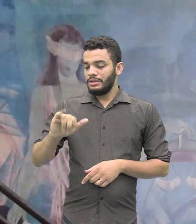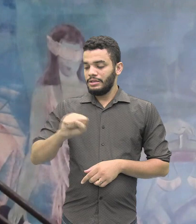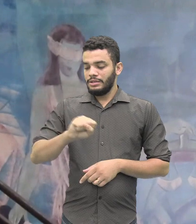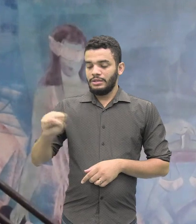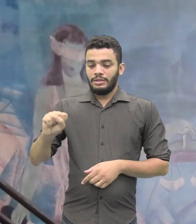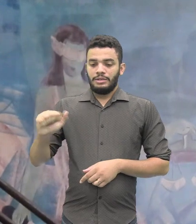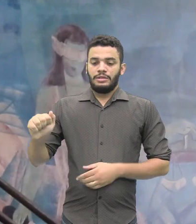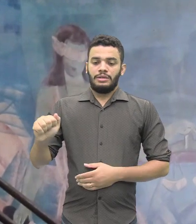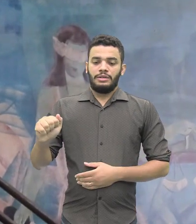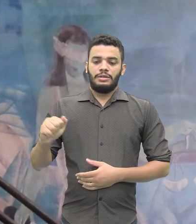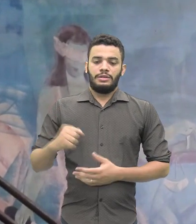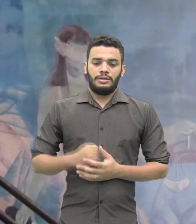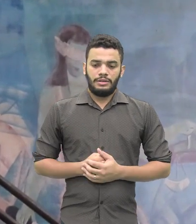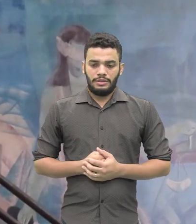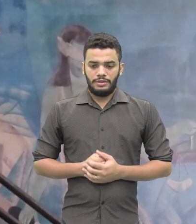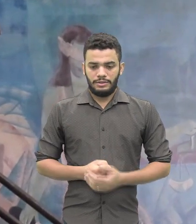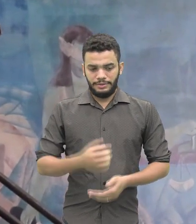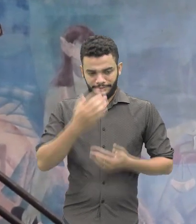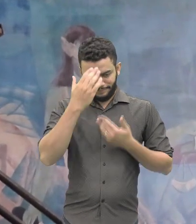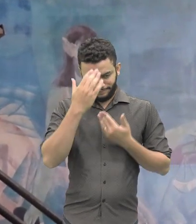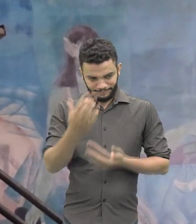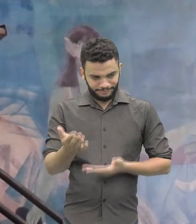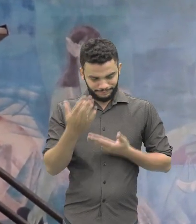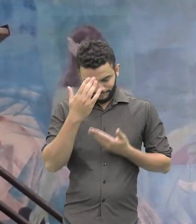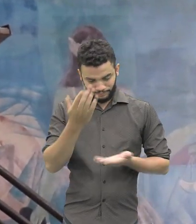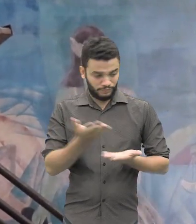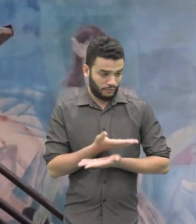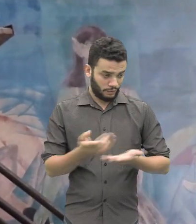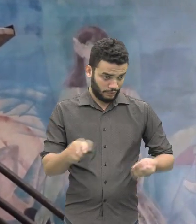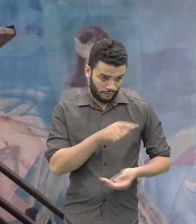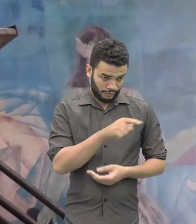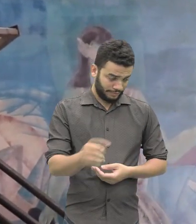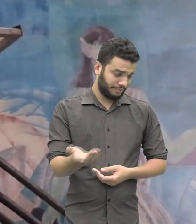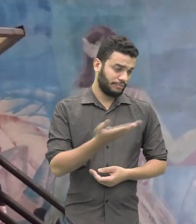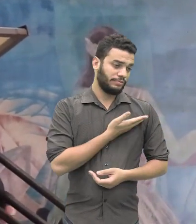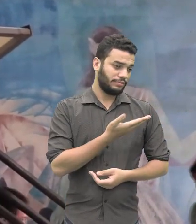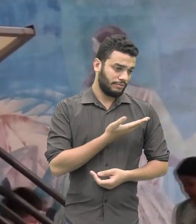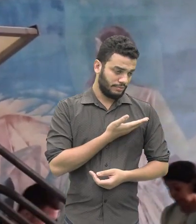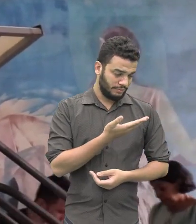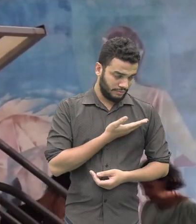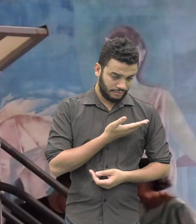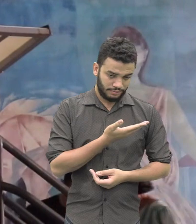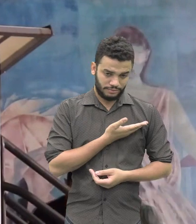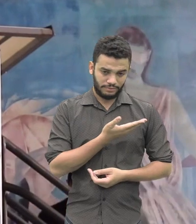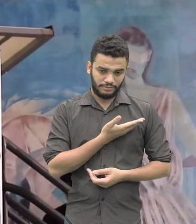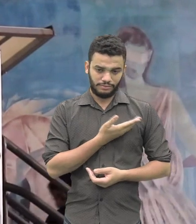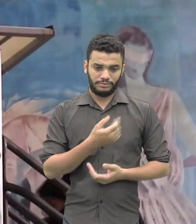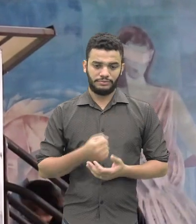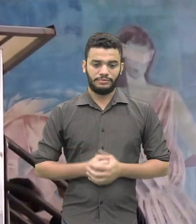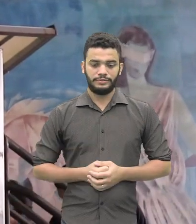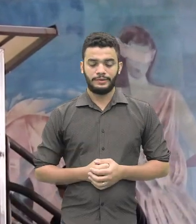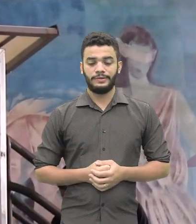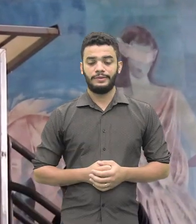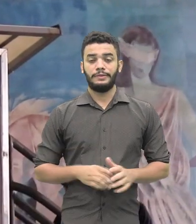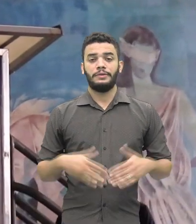e os nossos amigos Coronel casotti e a pastora Jaqueline